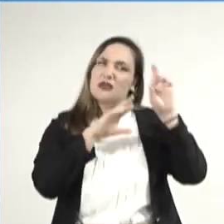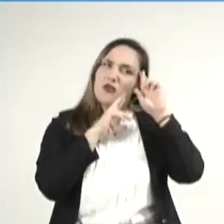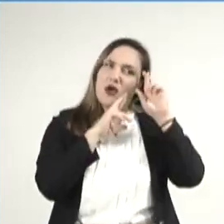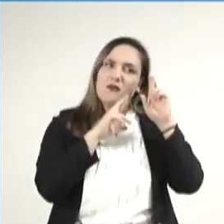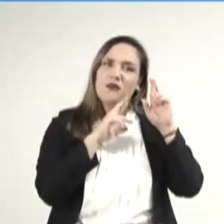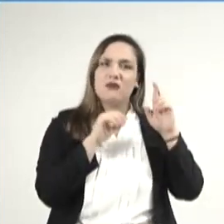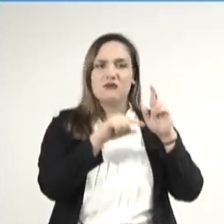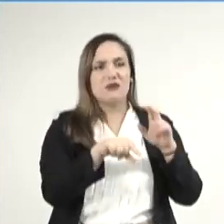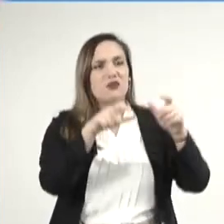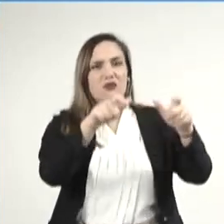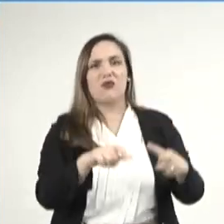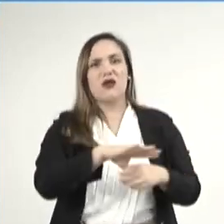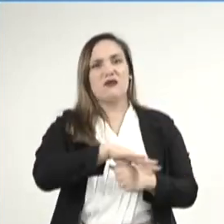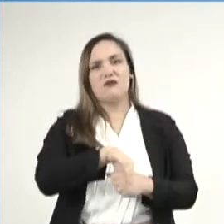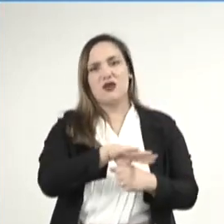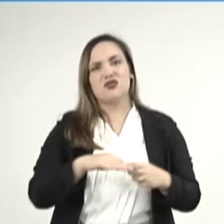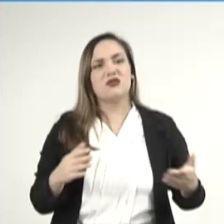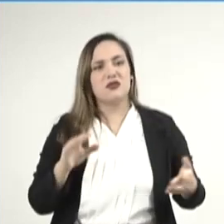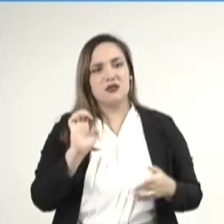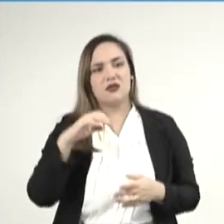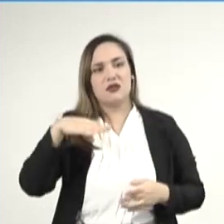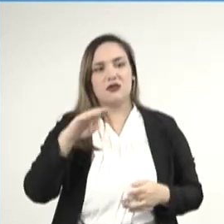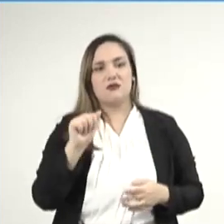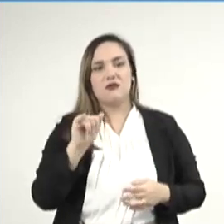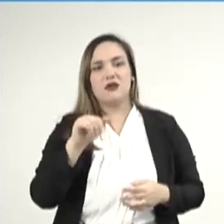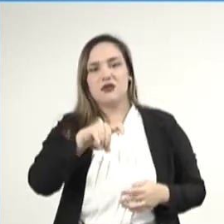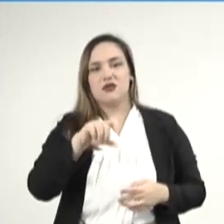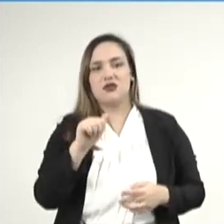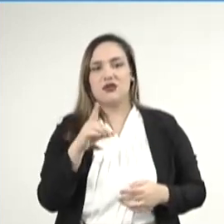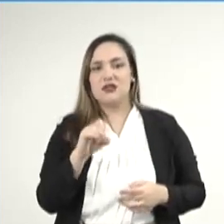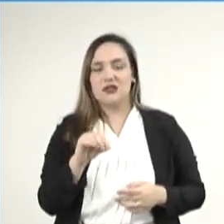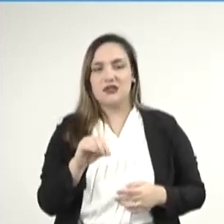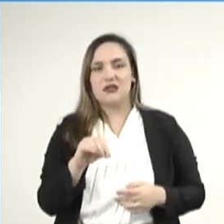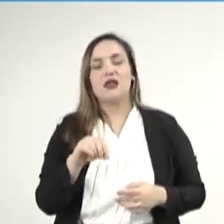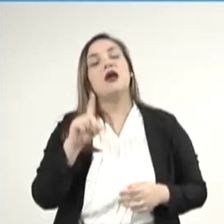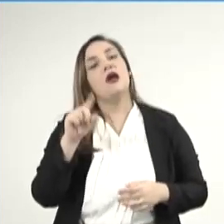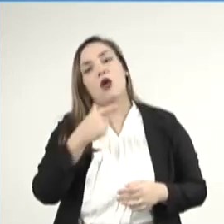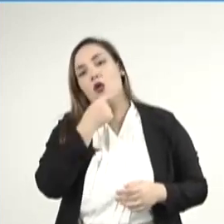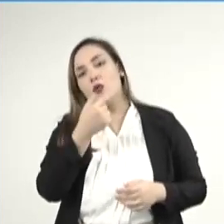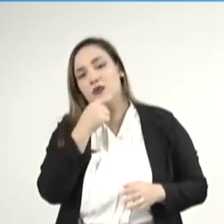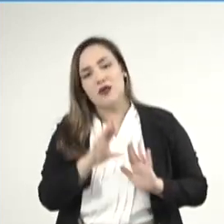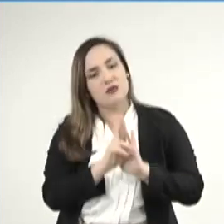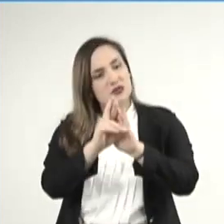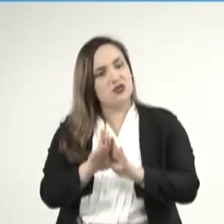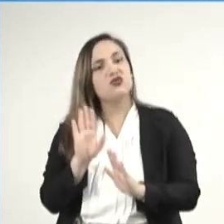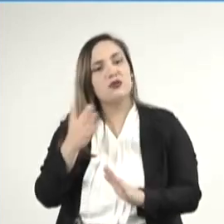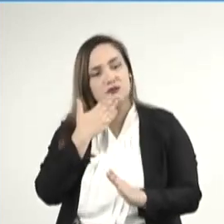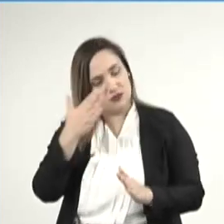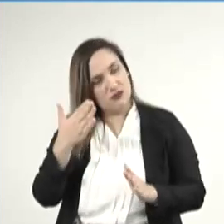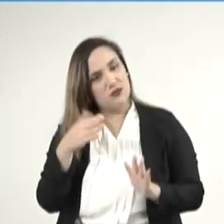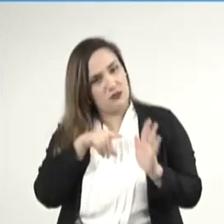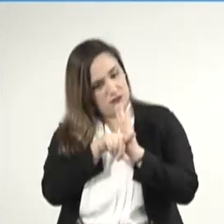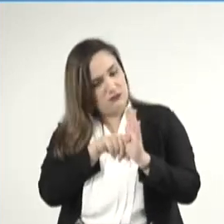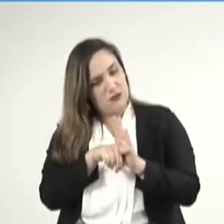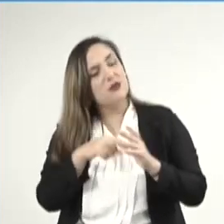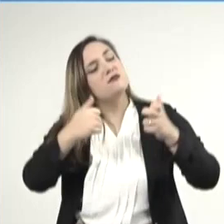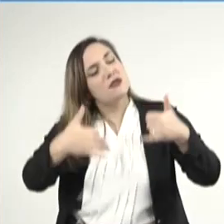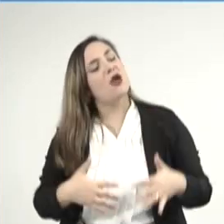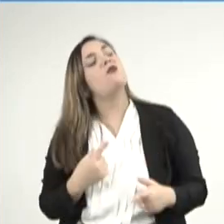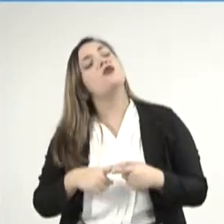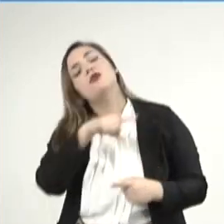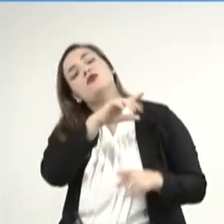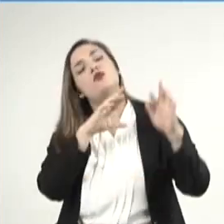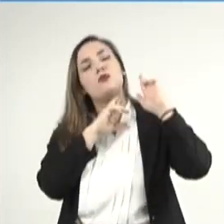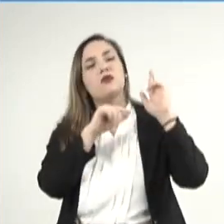embaixada, né? E já foi chamado o embaixador da Hungria para prestar esclarecimentos também, né?